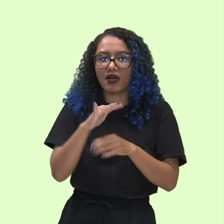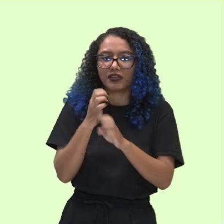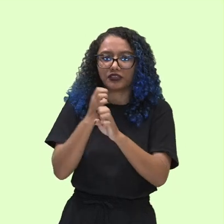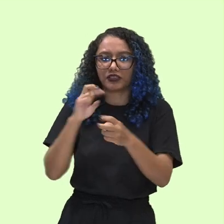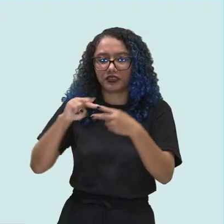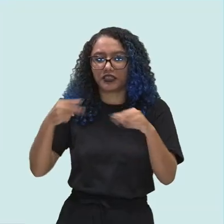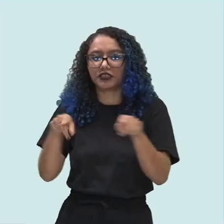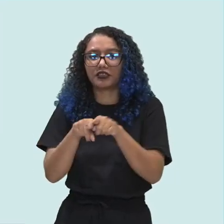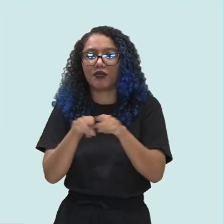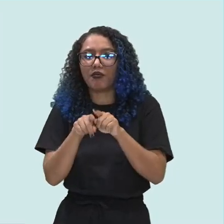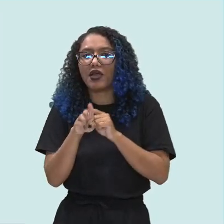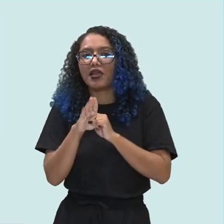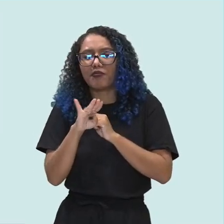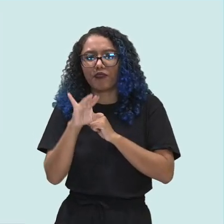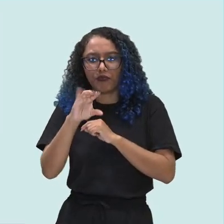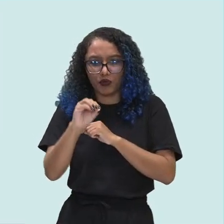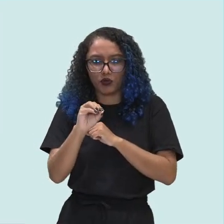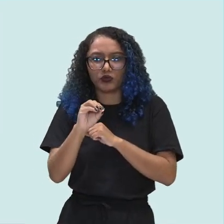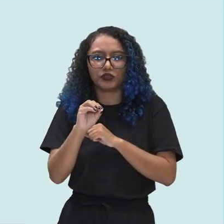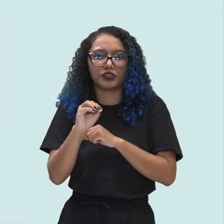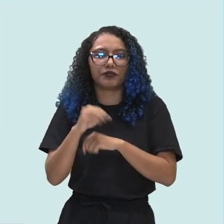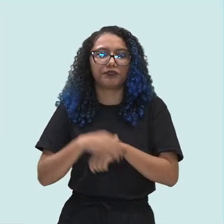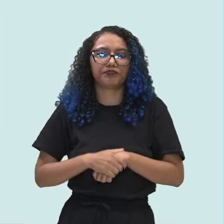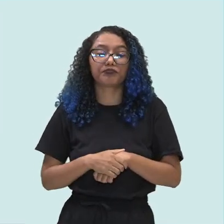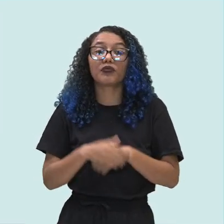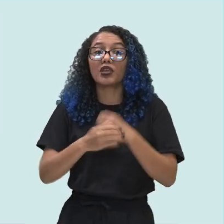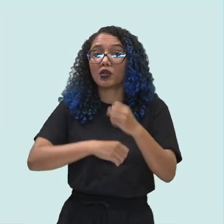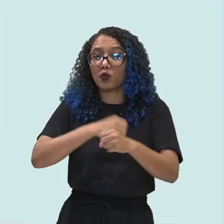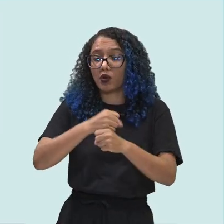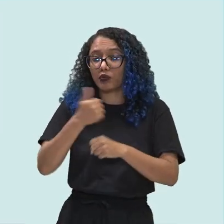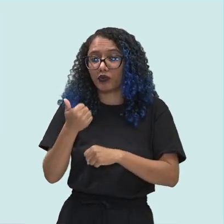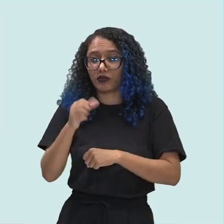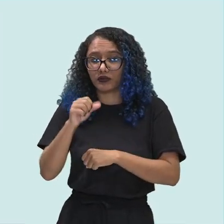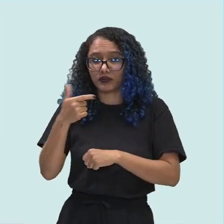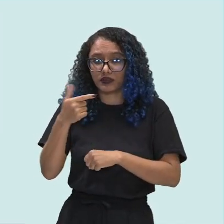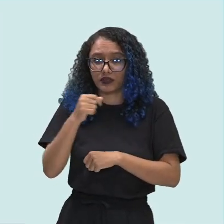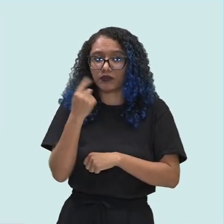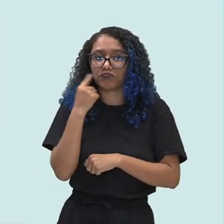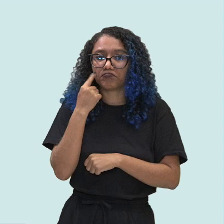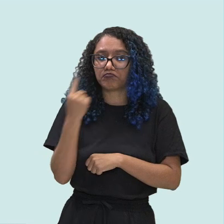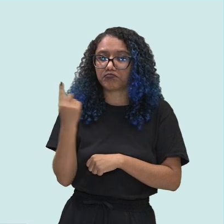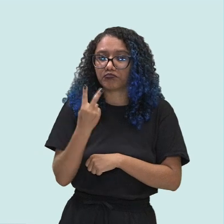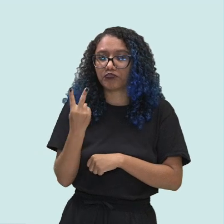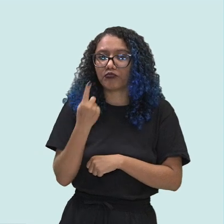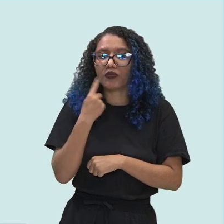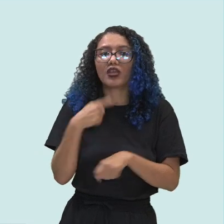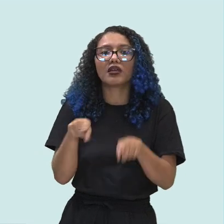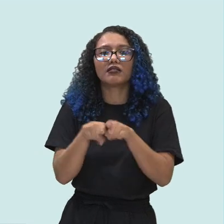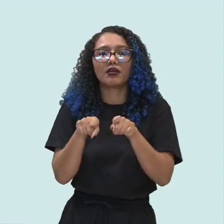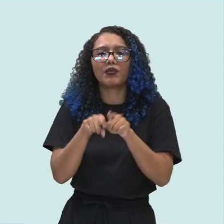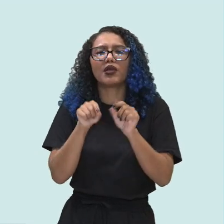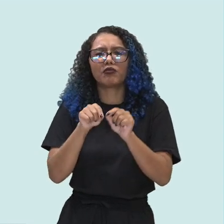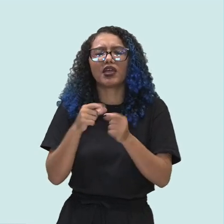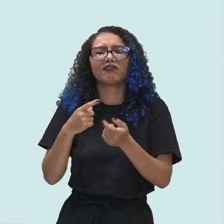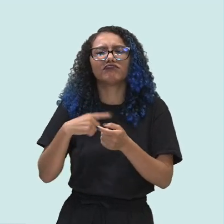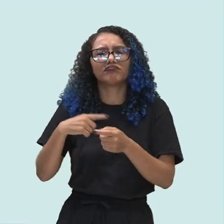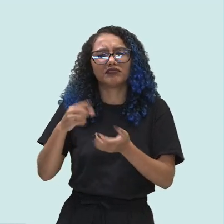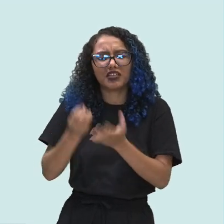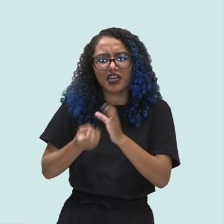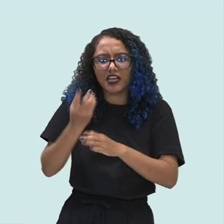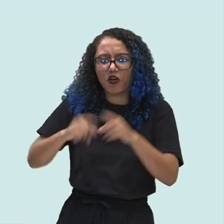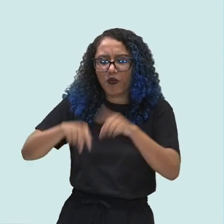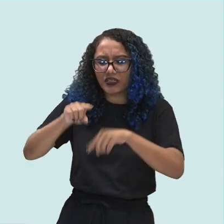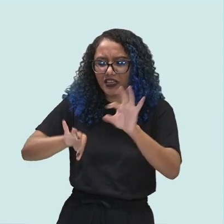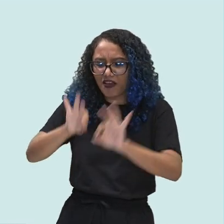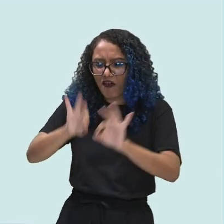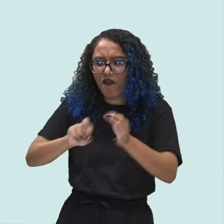genética. Na década de 1970, Sanger e Gilbert desenvolveram tecnologias de